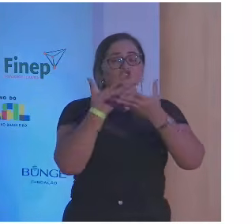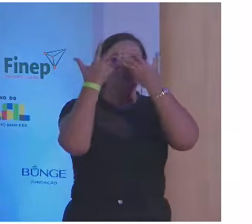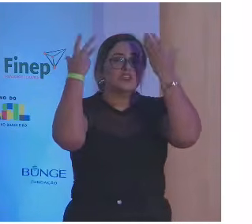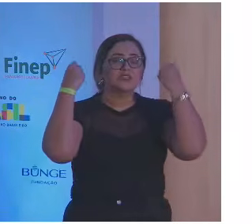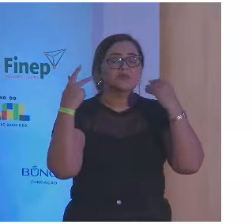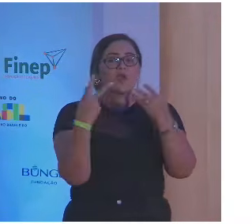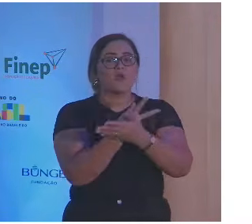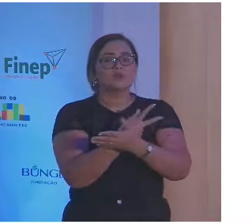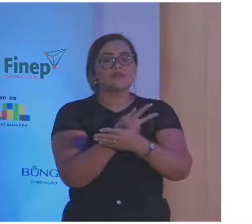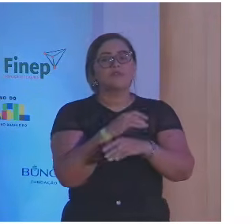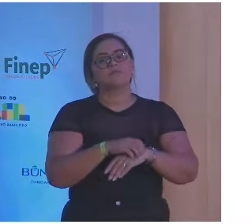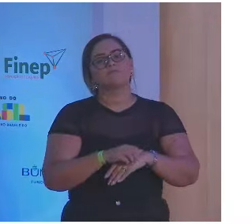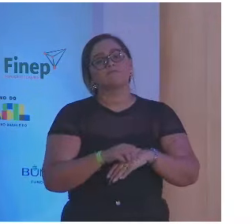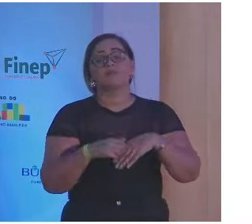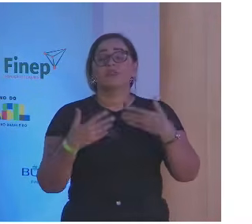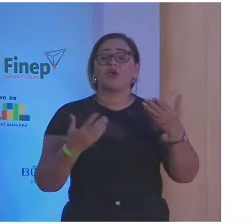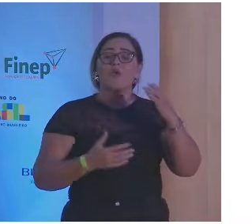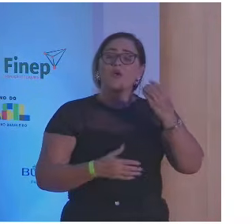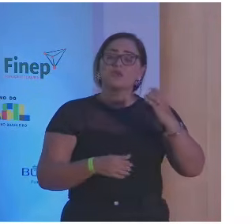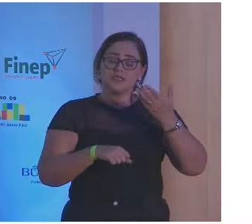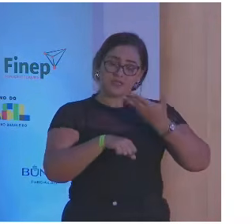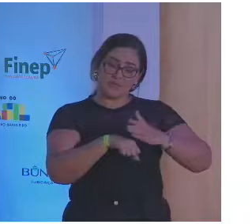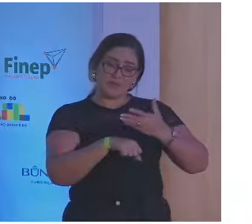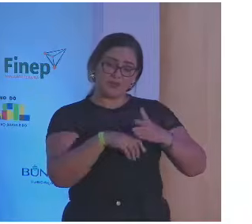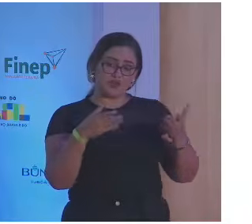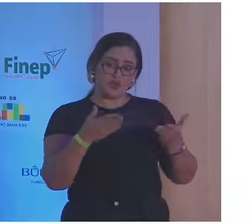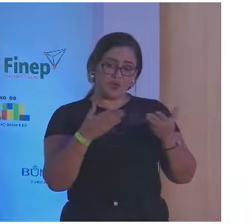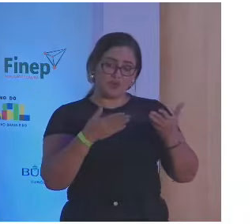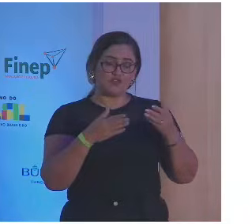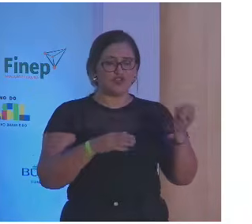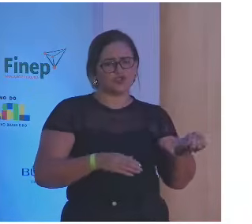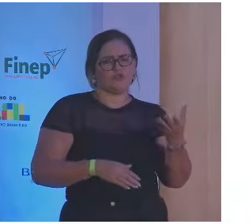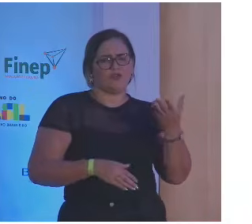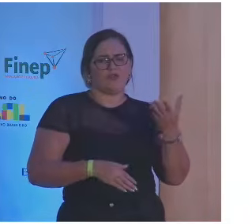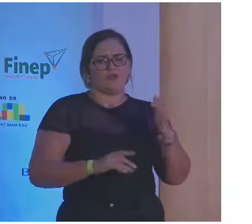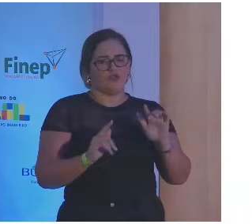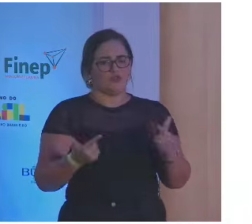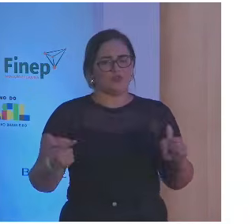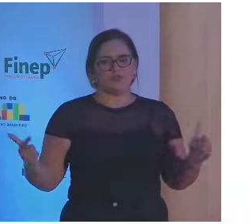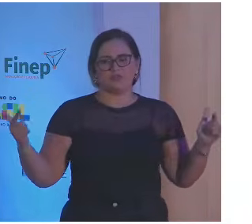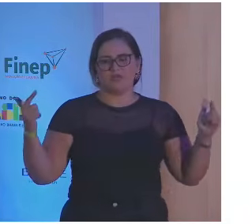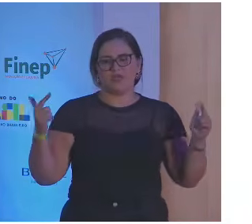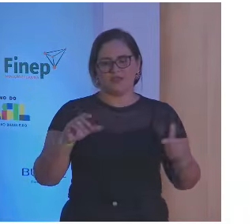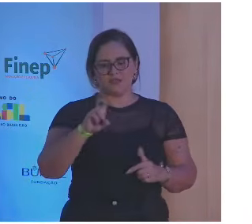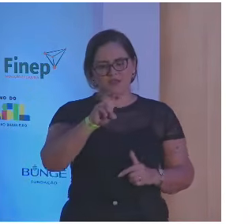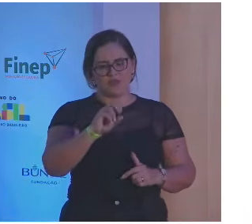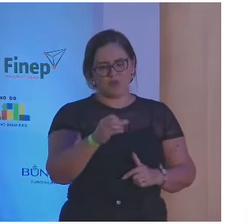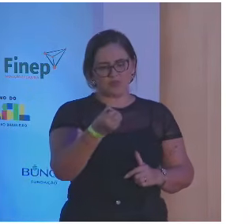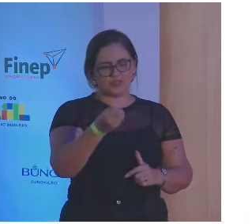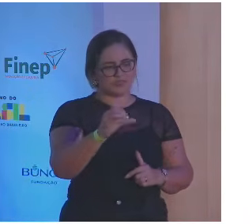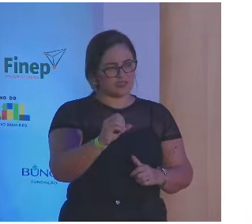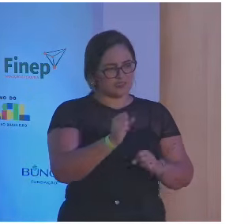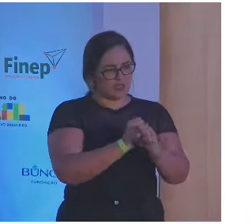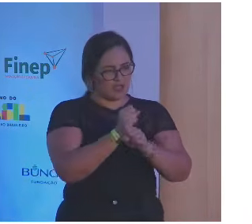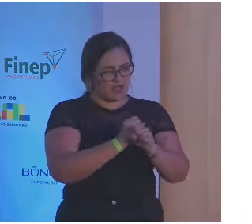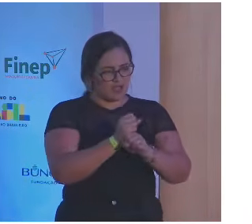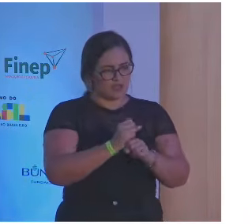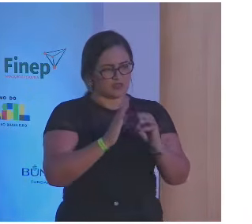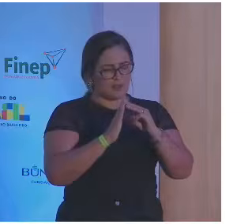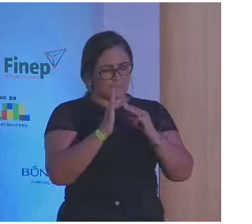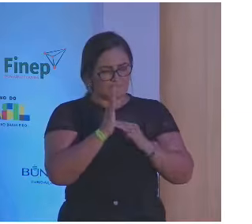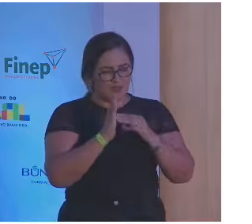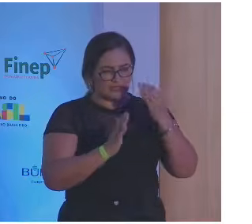que isso aconteceu. Então, a ciência que vocês praticam hoje, ela é moderna, ela não tem 50, 60 anos, né, o método